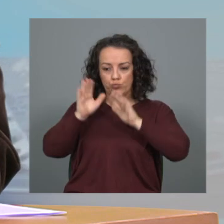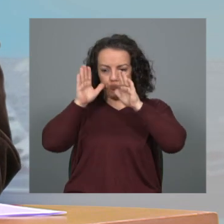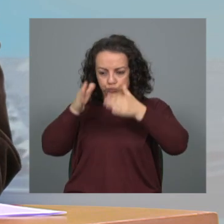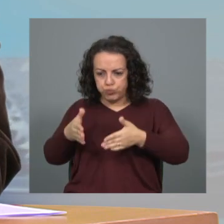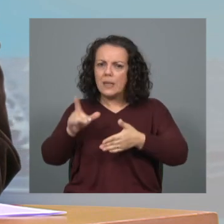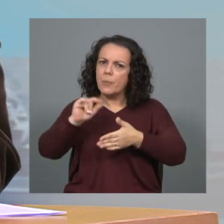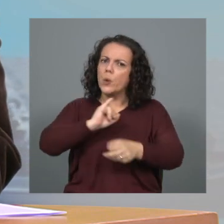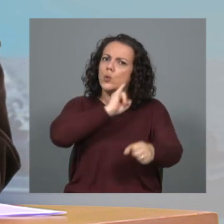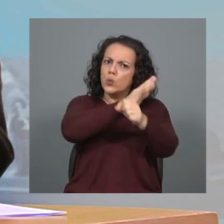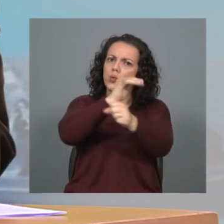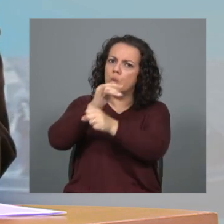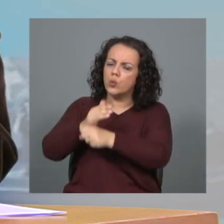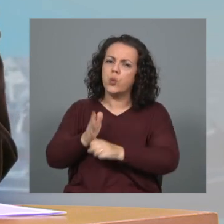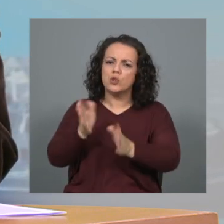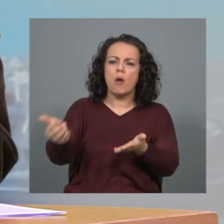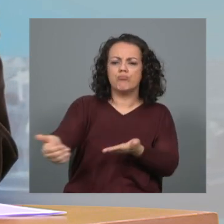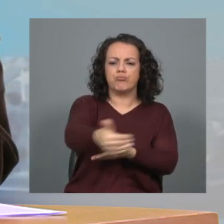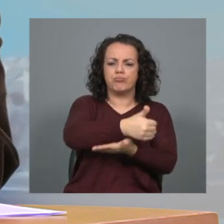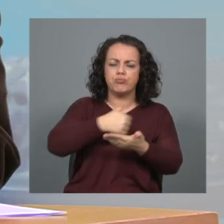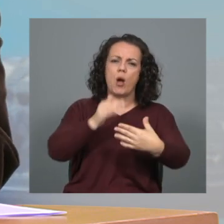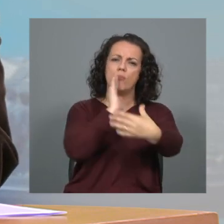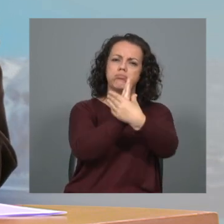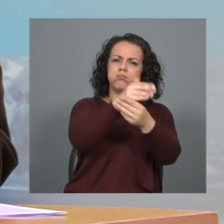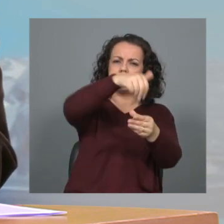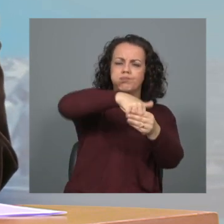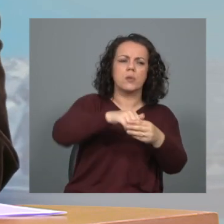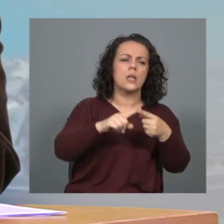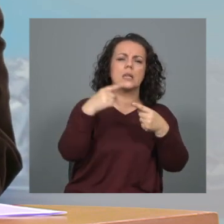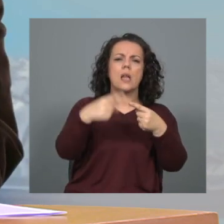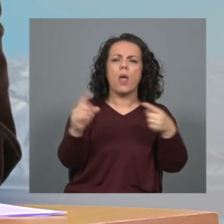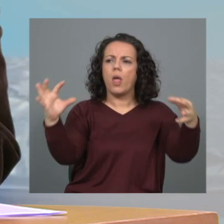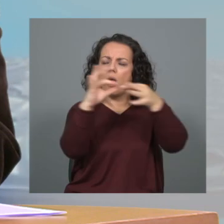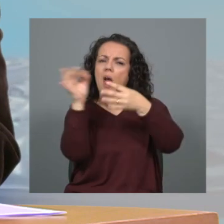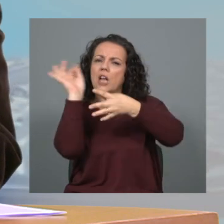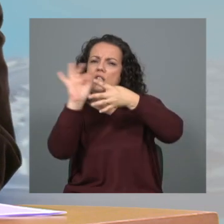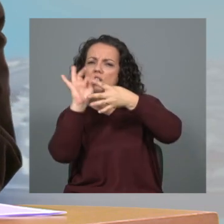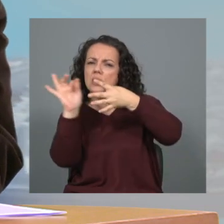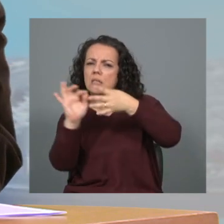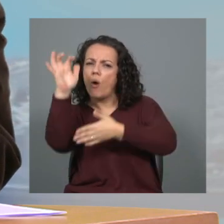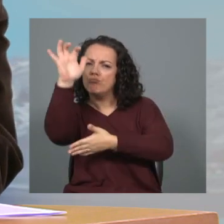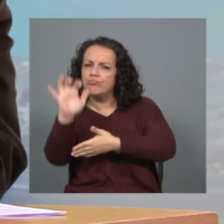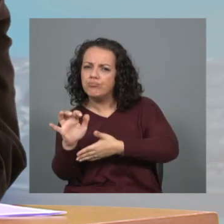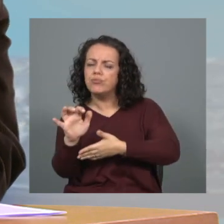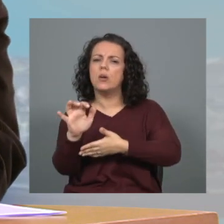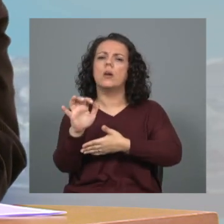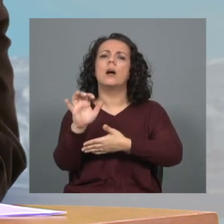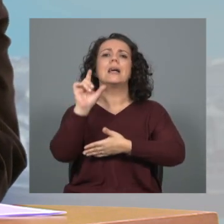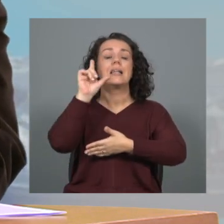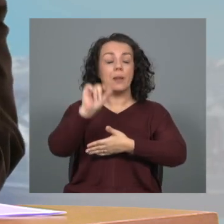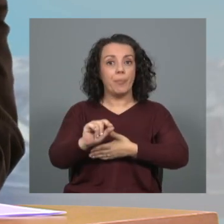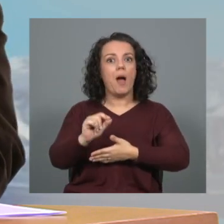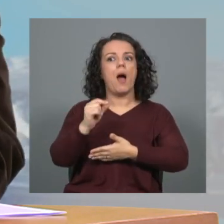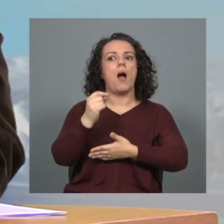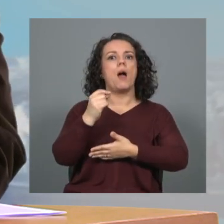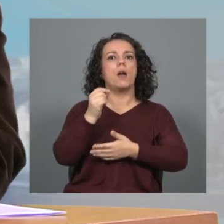muito significativo, quer de descrições arquivísticas, várias dezenas de milhares, quer também já digitalizações